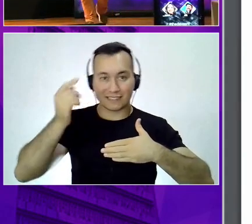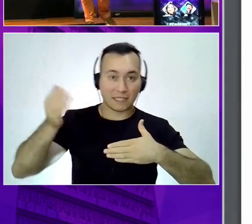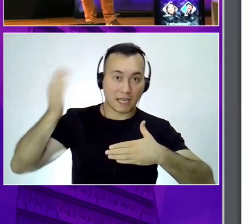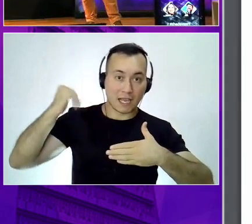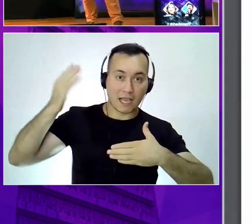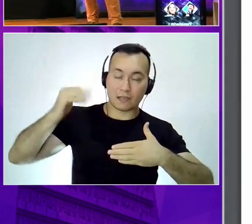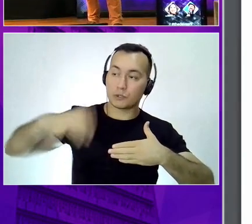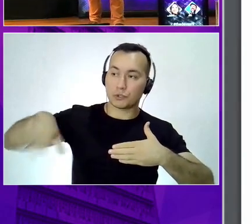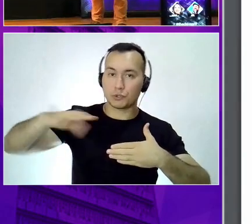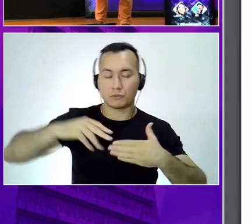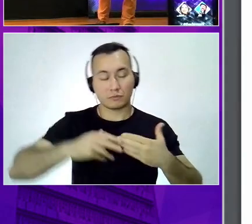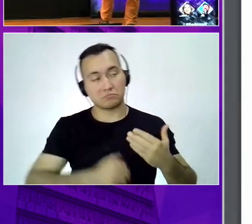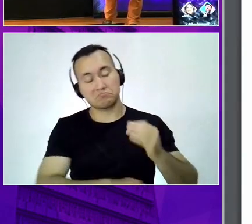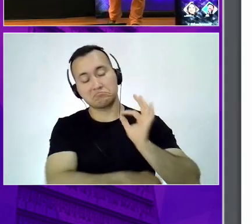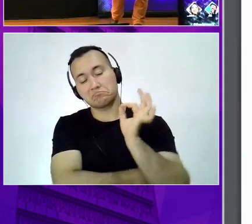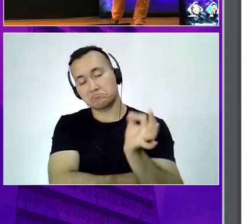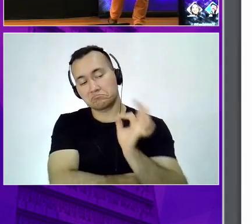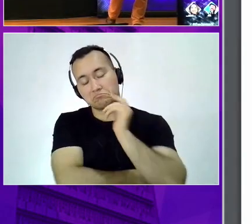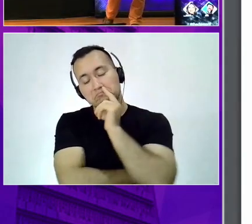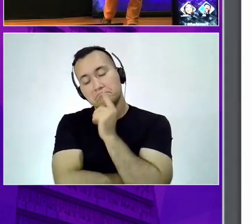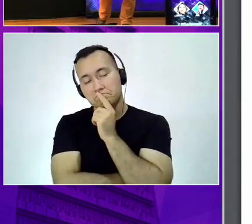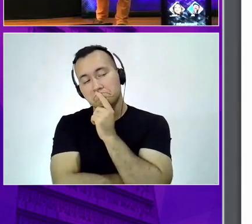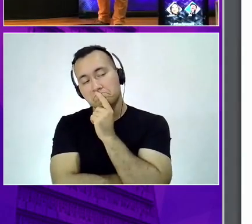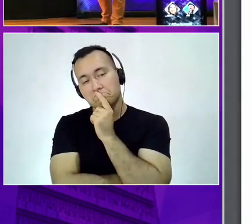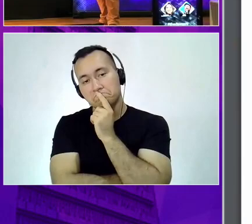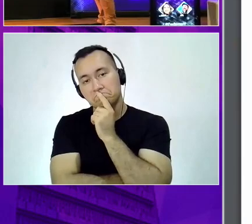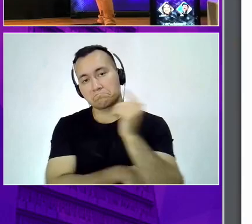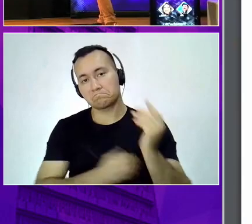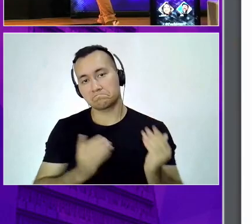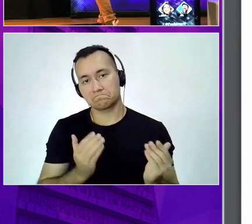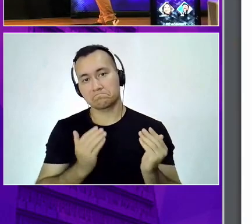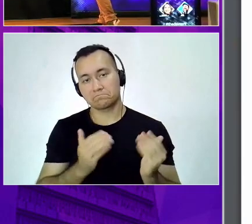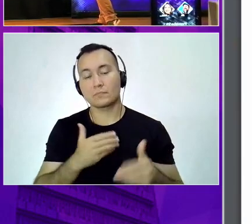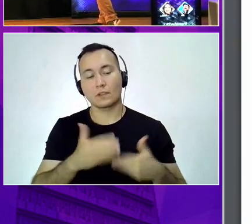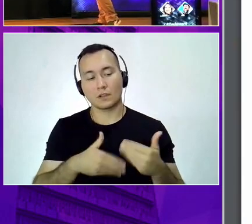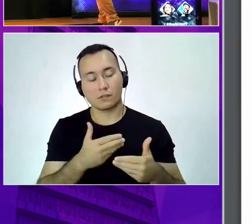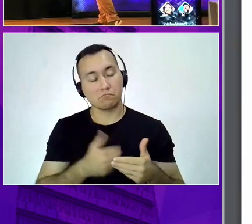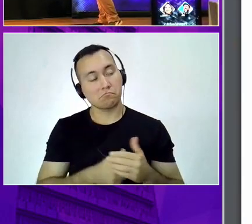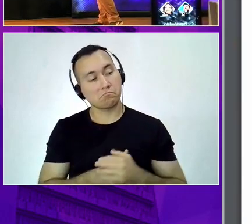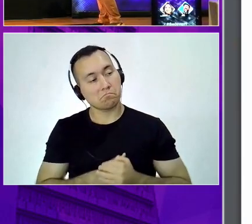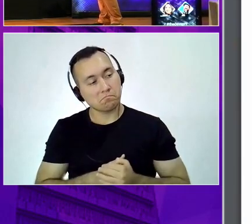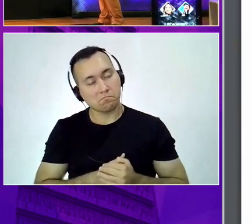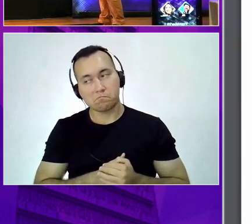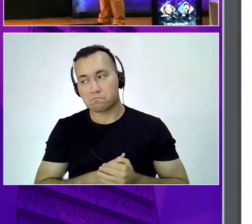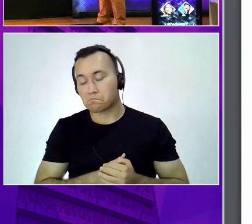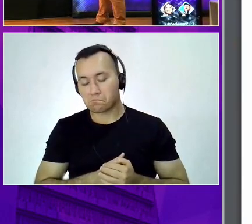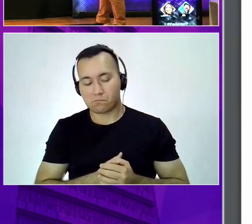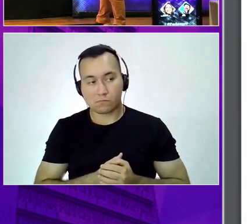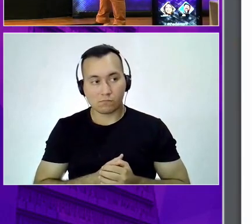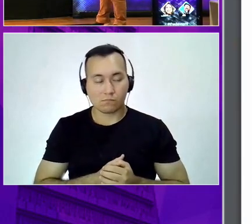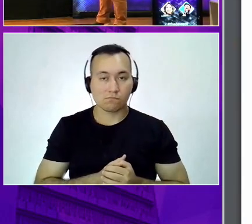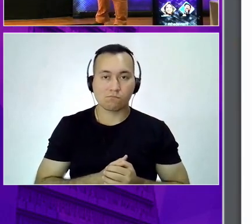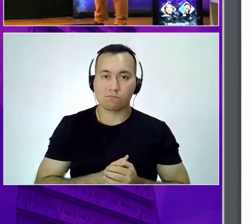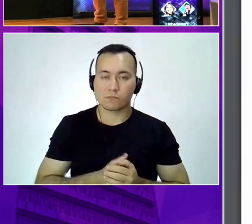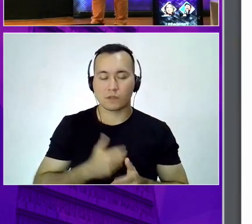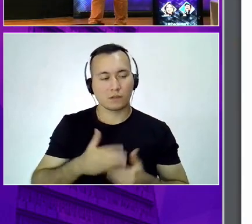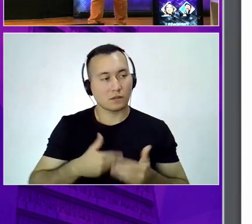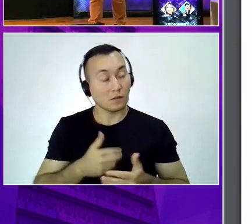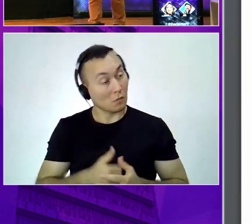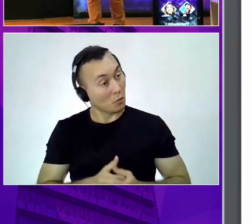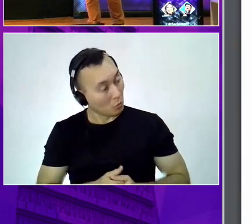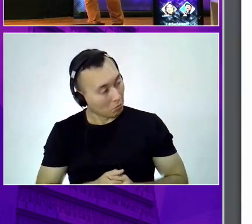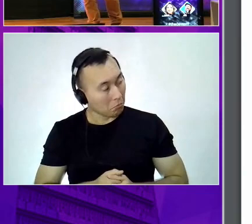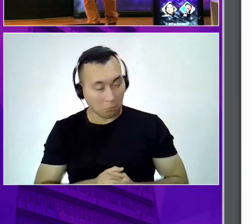estão fazendo, quero entrar junto, quero participar. Então você faz esse movimento do inconveniente para cá e você vai lá com o contra,